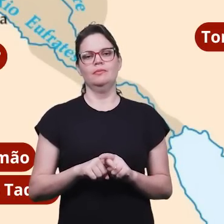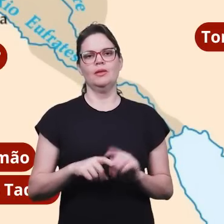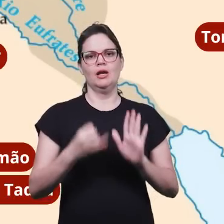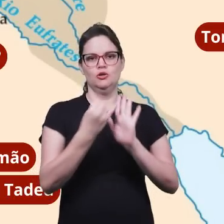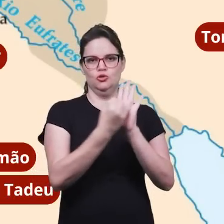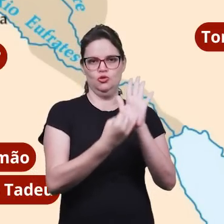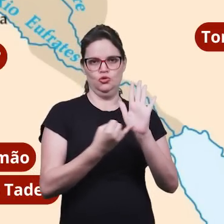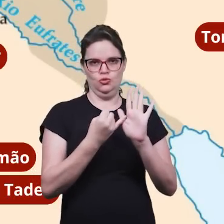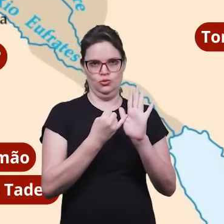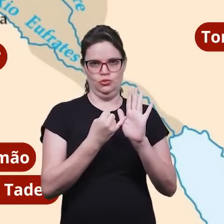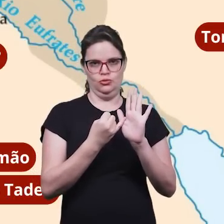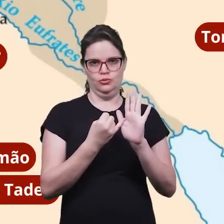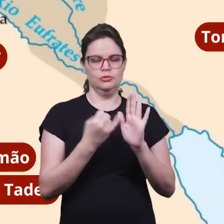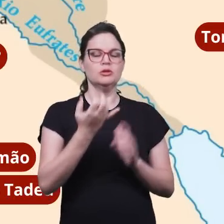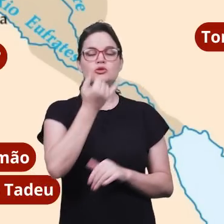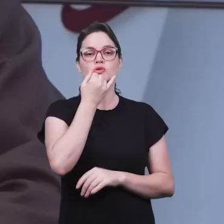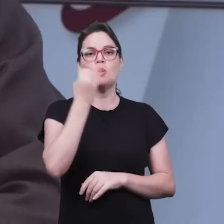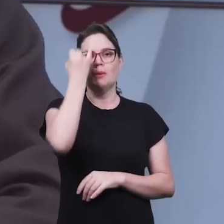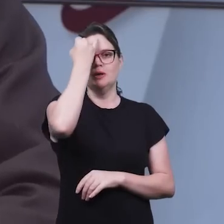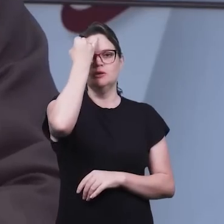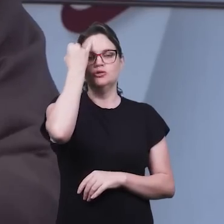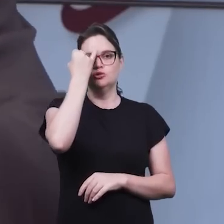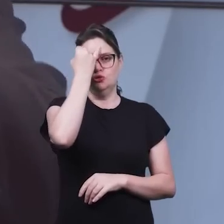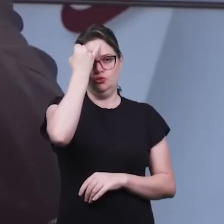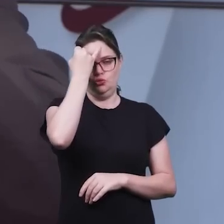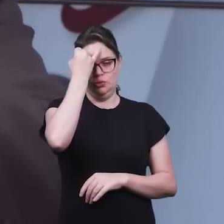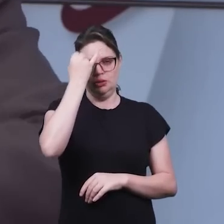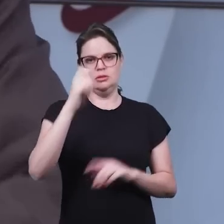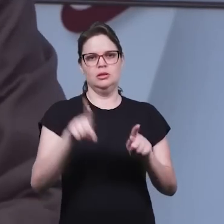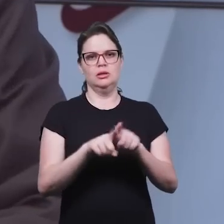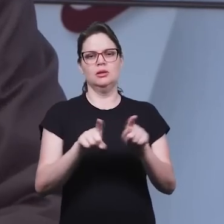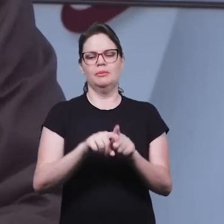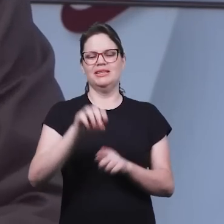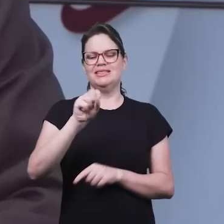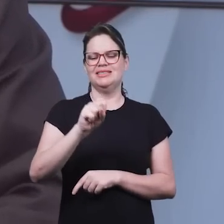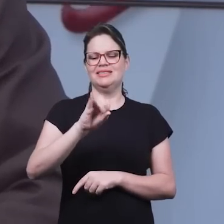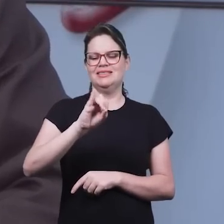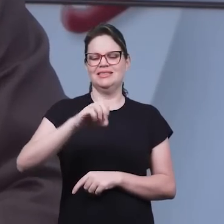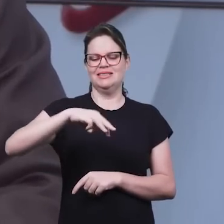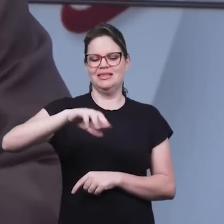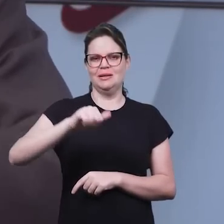Judas Tadeu, que morreram na região